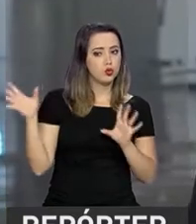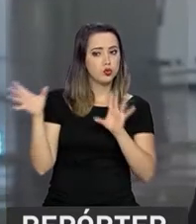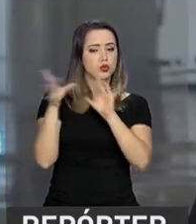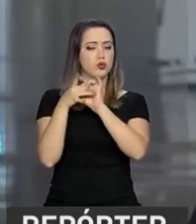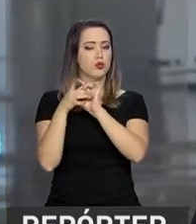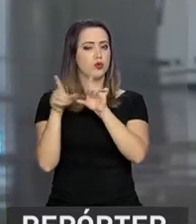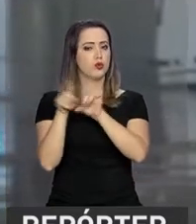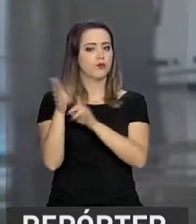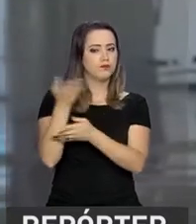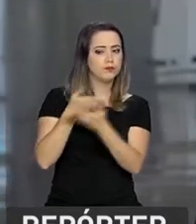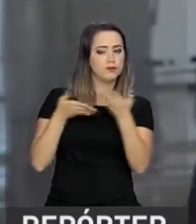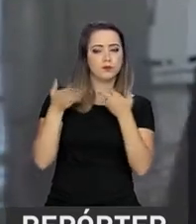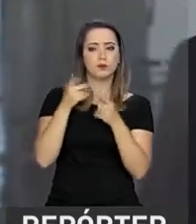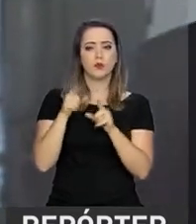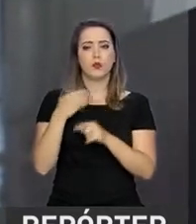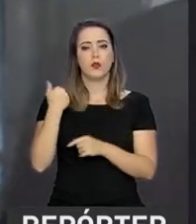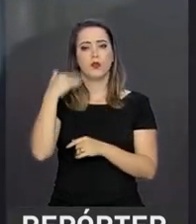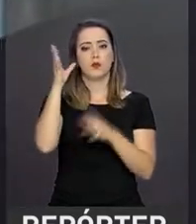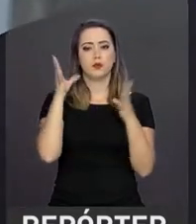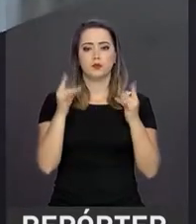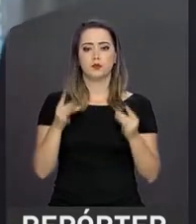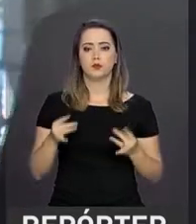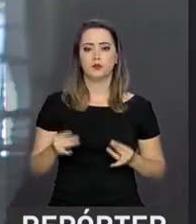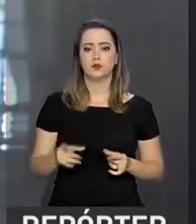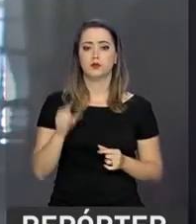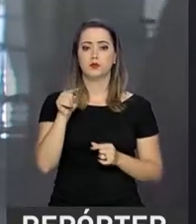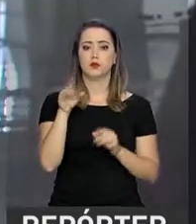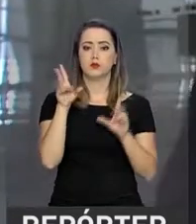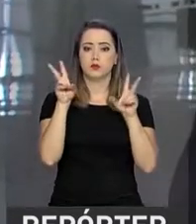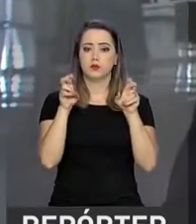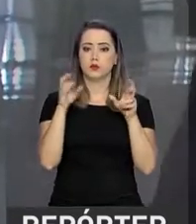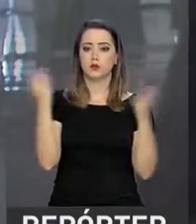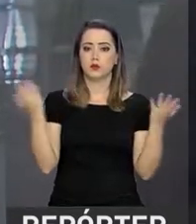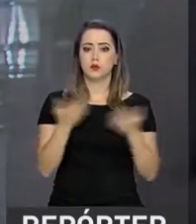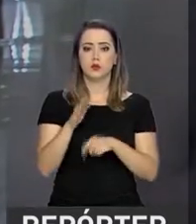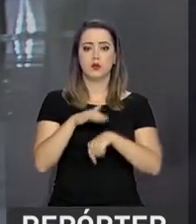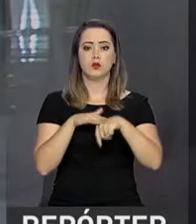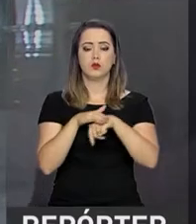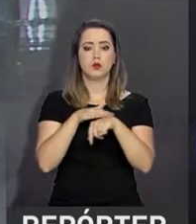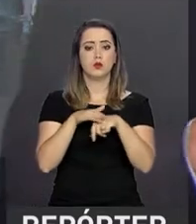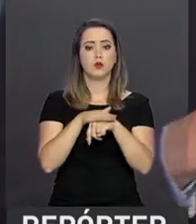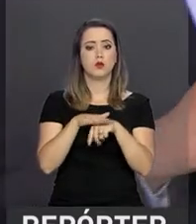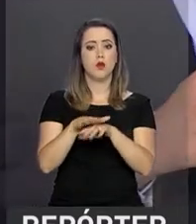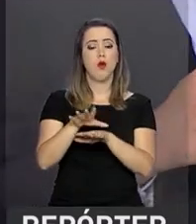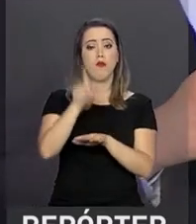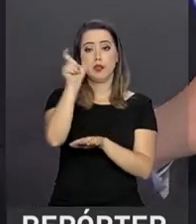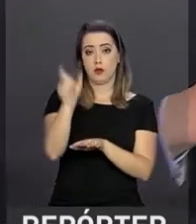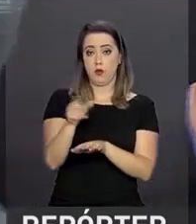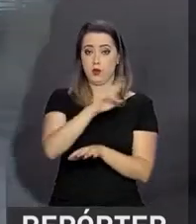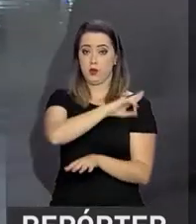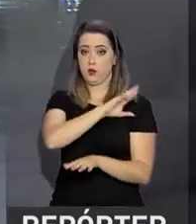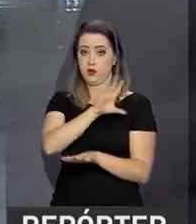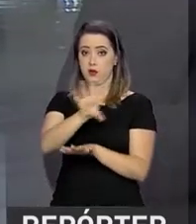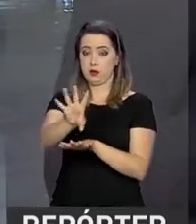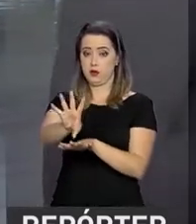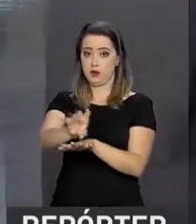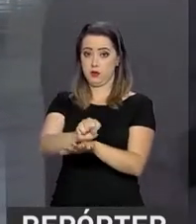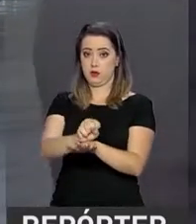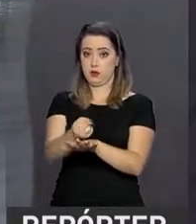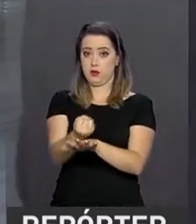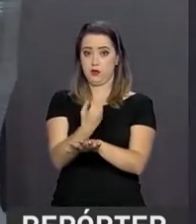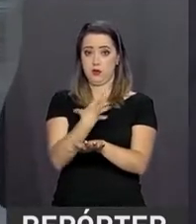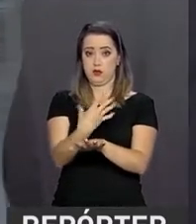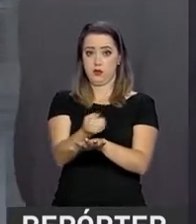de forma integrada. Para dar mais detalhes sobre esse assunto, eu converso agora com a Ouvidora Nacional dos Direitos Humanos,